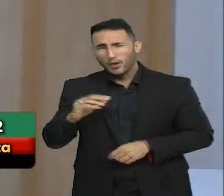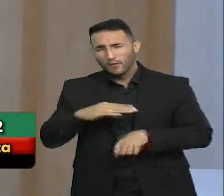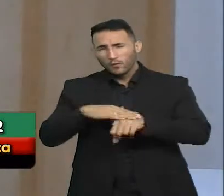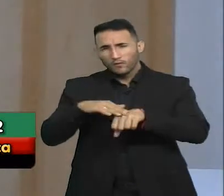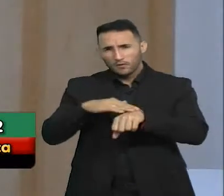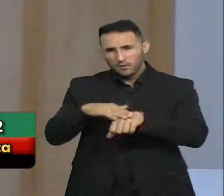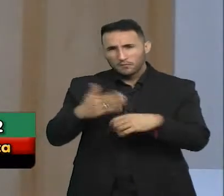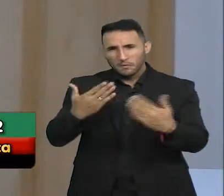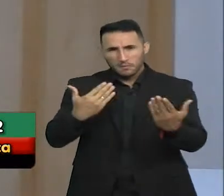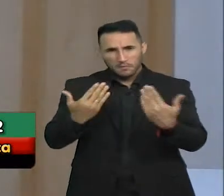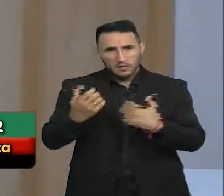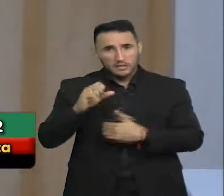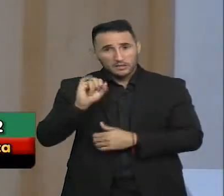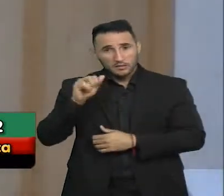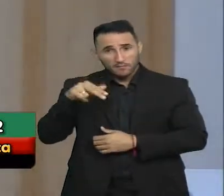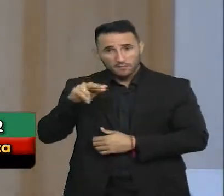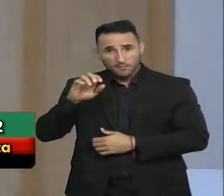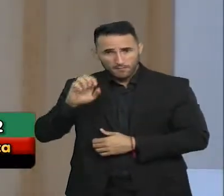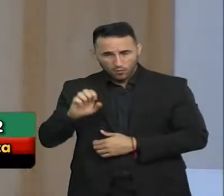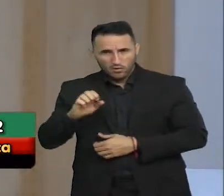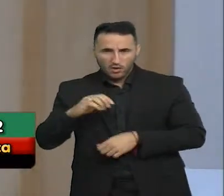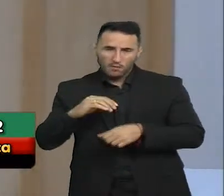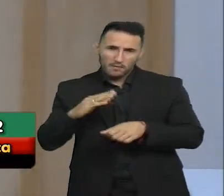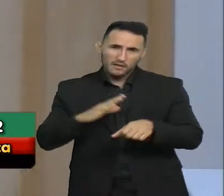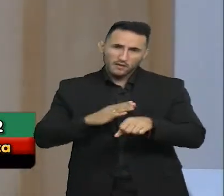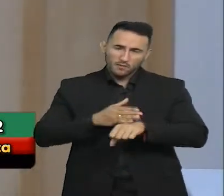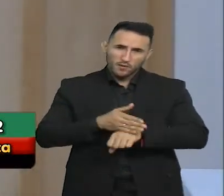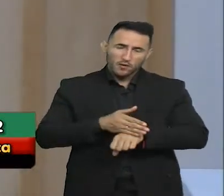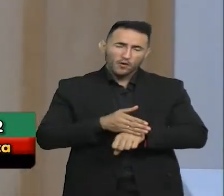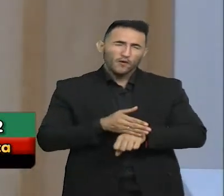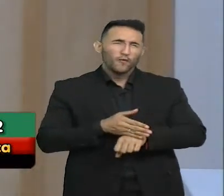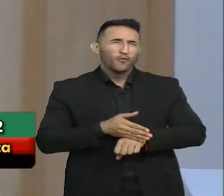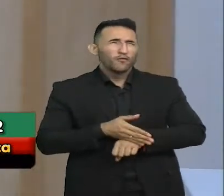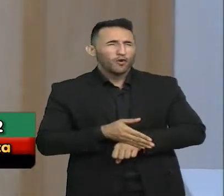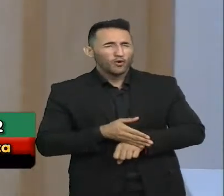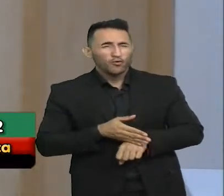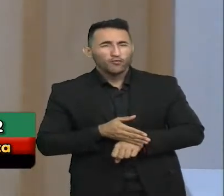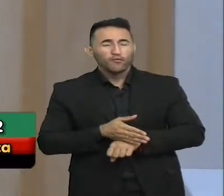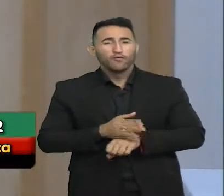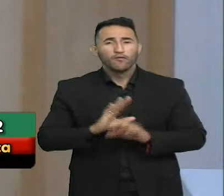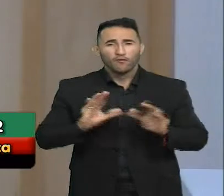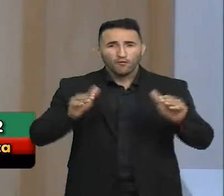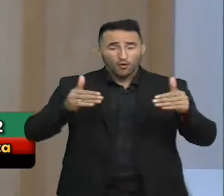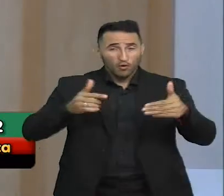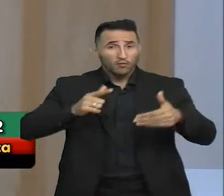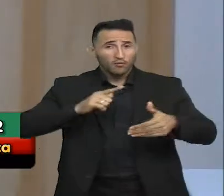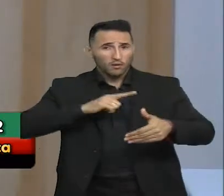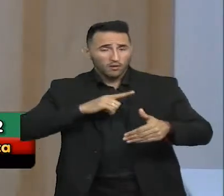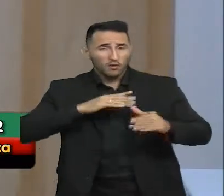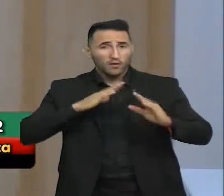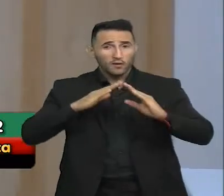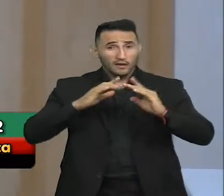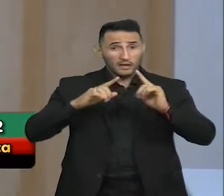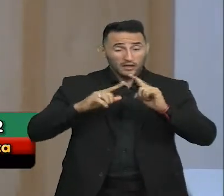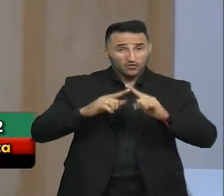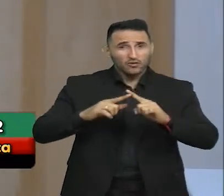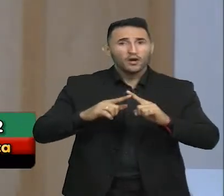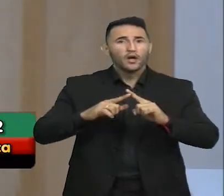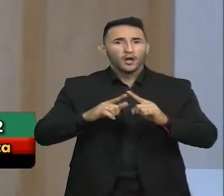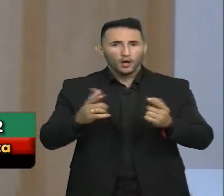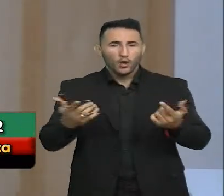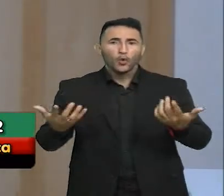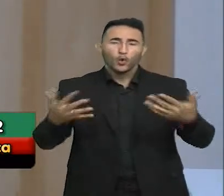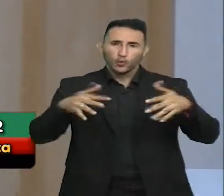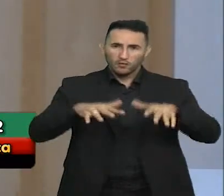com a Simone, eles participam desse fórum, tem 3 igrejas inclusivas que os pastores são LGBTs, e que